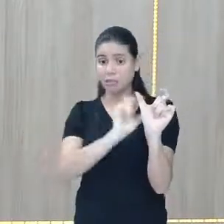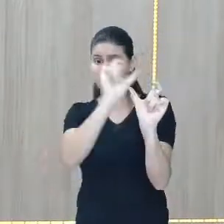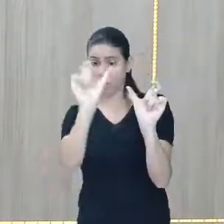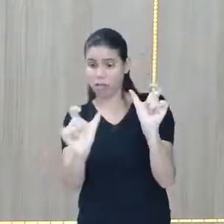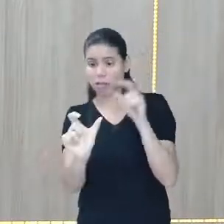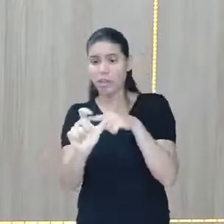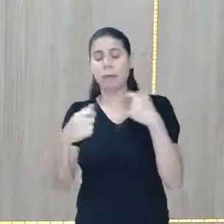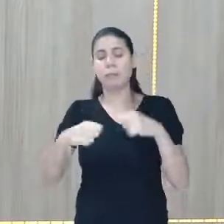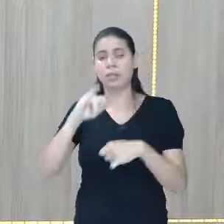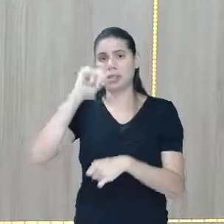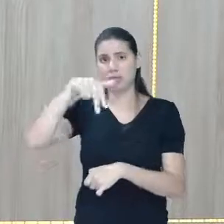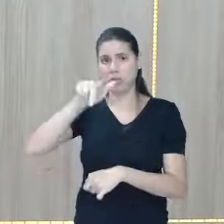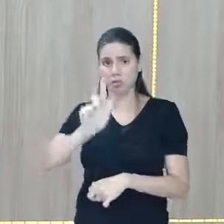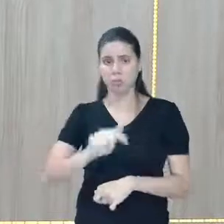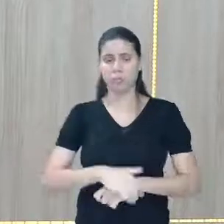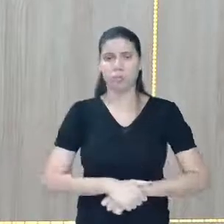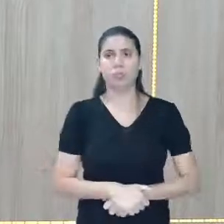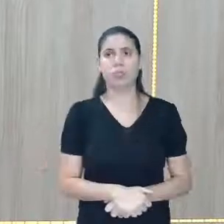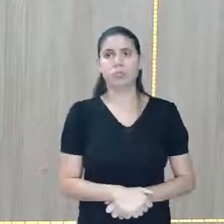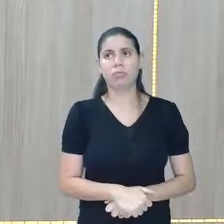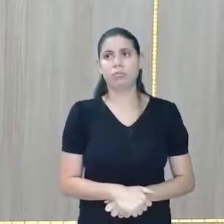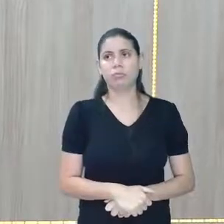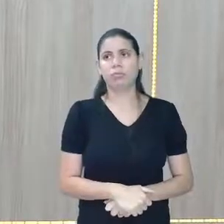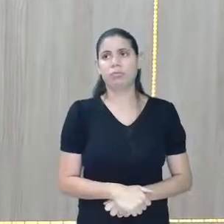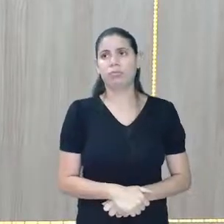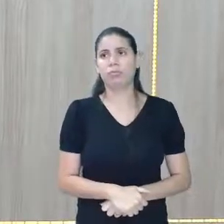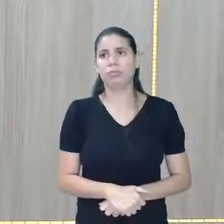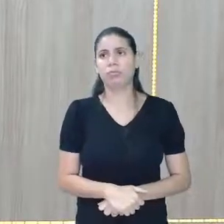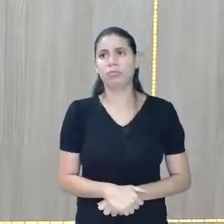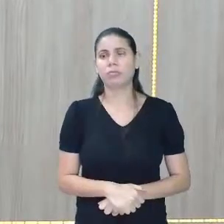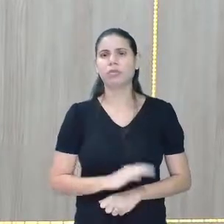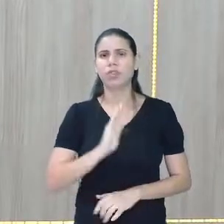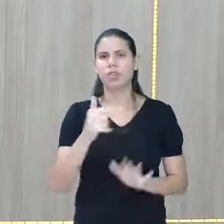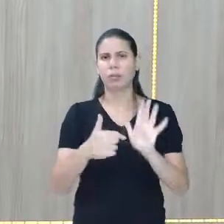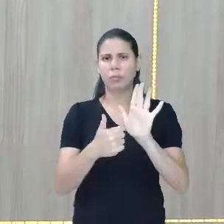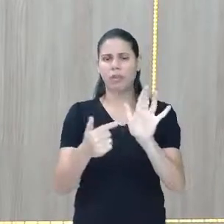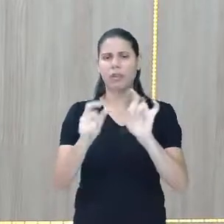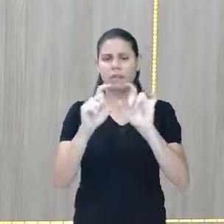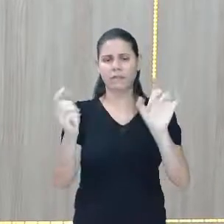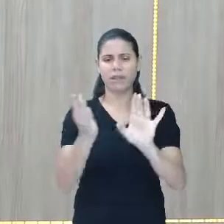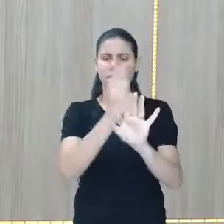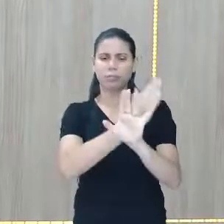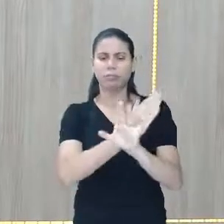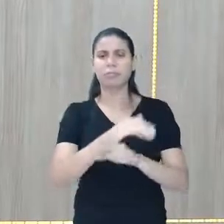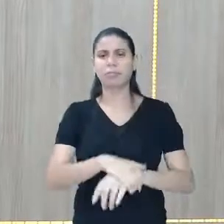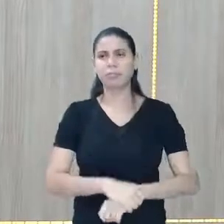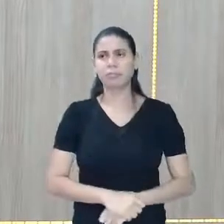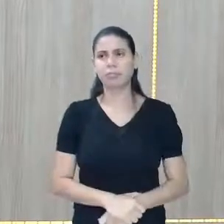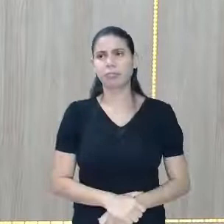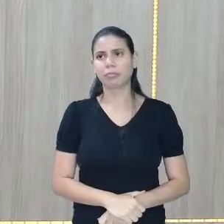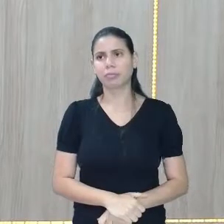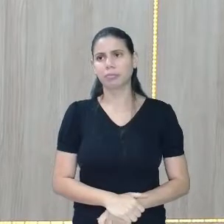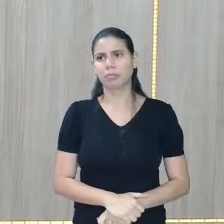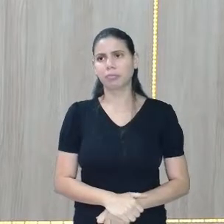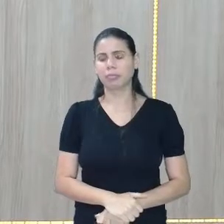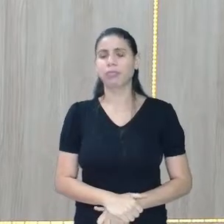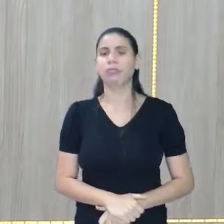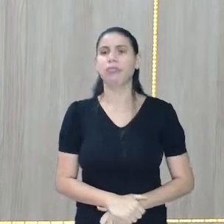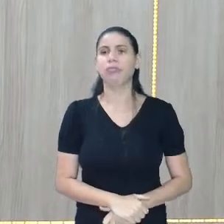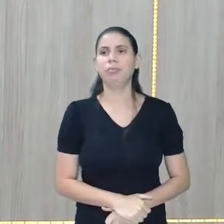continue, give up, igual stop, mesma coisa como a gente viu na frase anterior. Miss, permit,